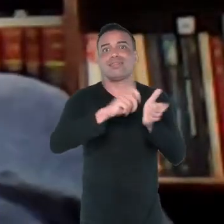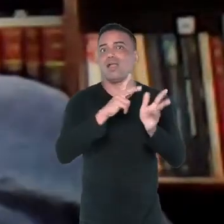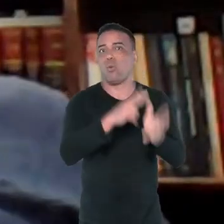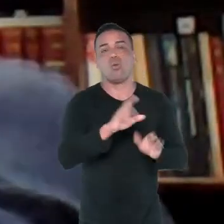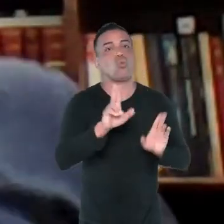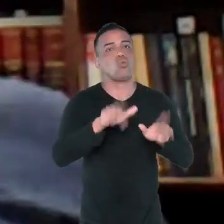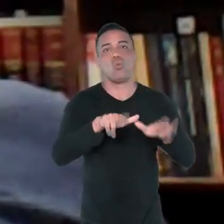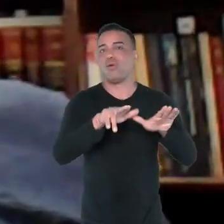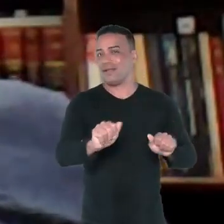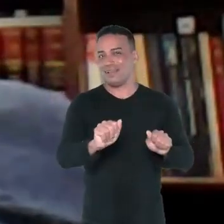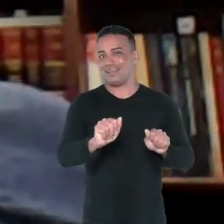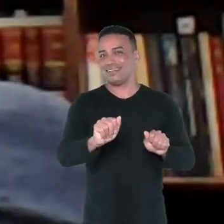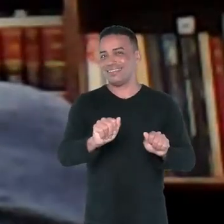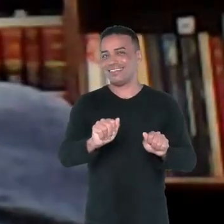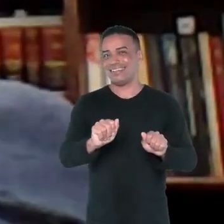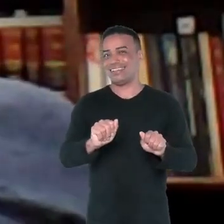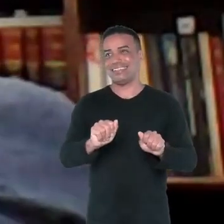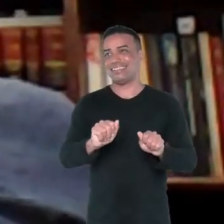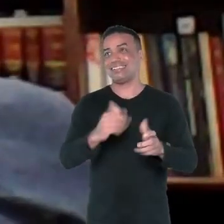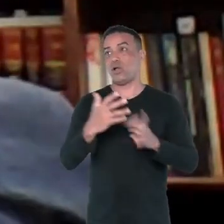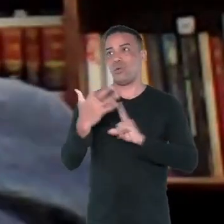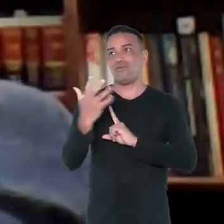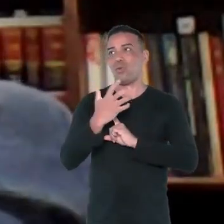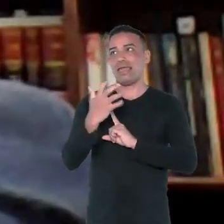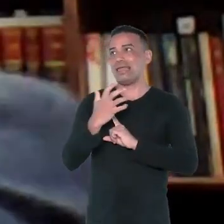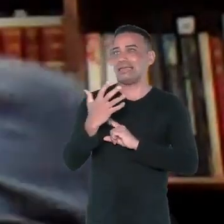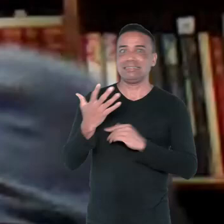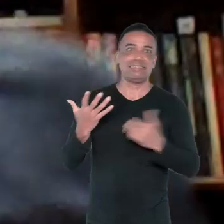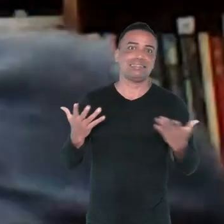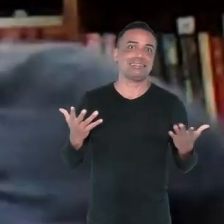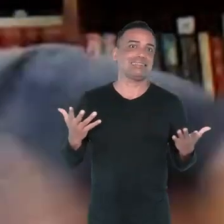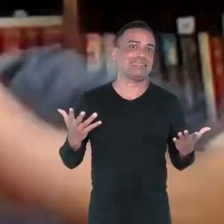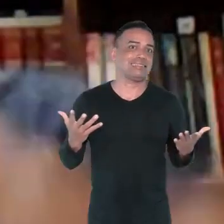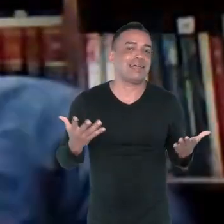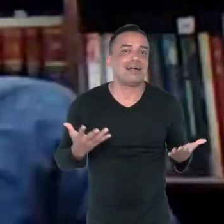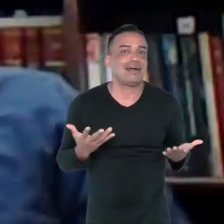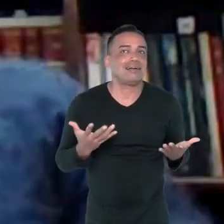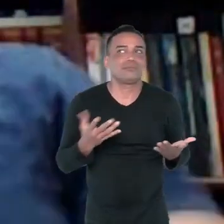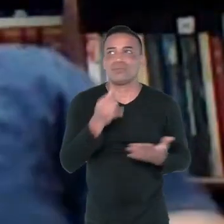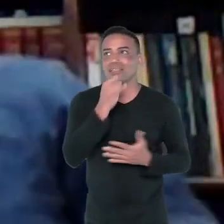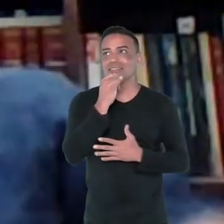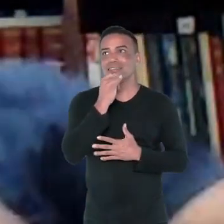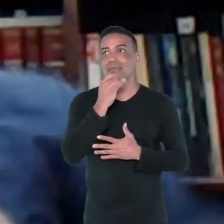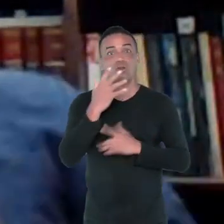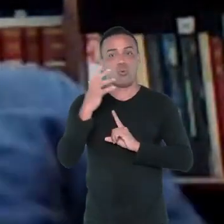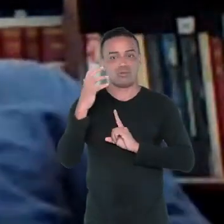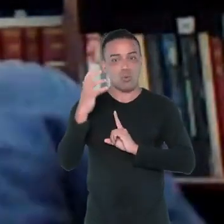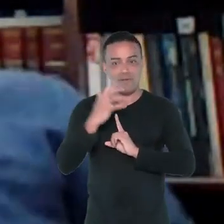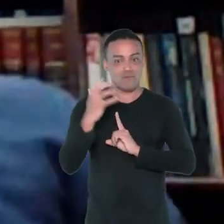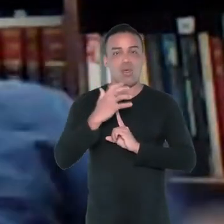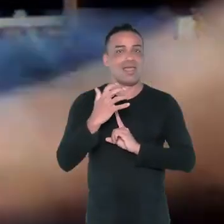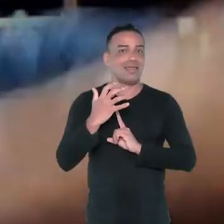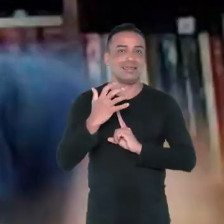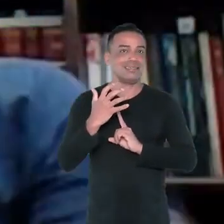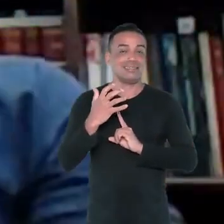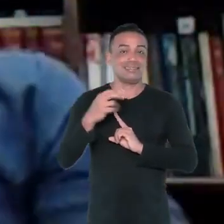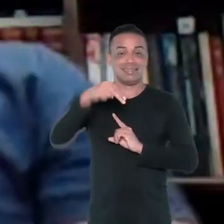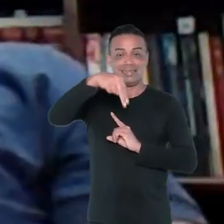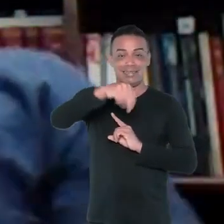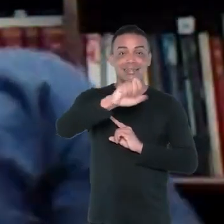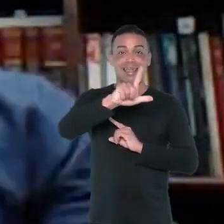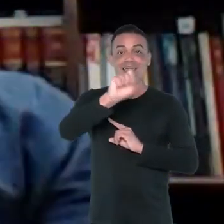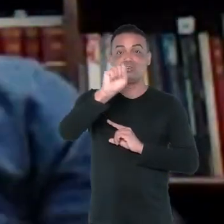né? Então, não são, como eu vou te dizer, eles não são influências do